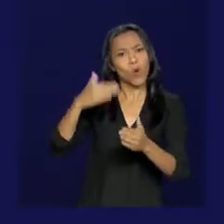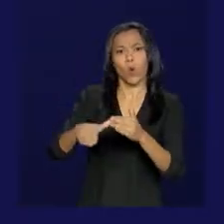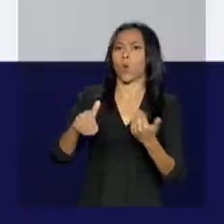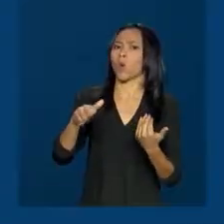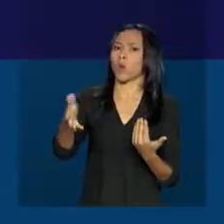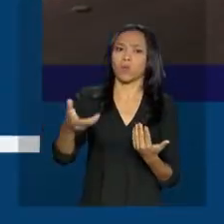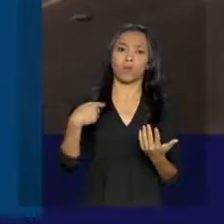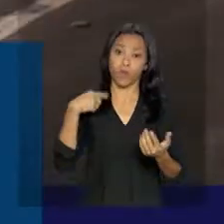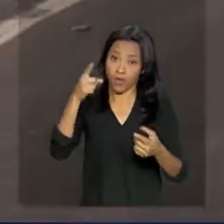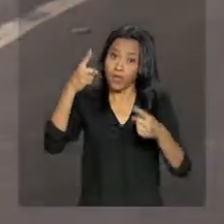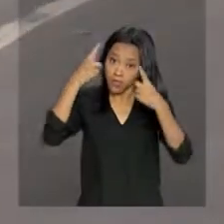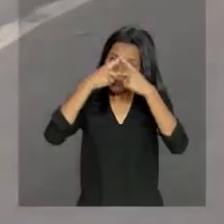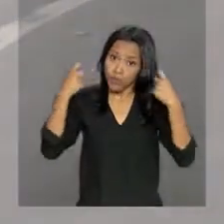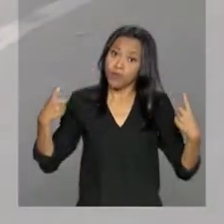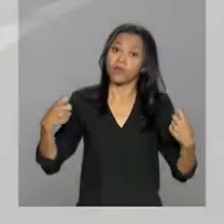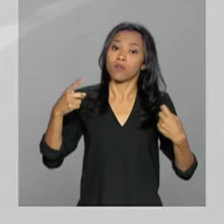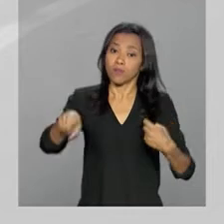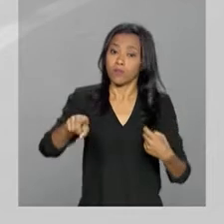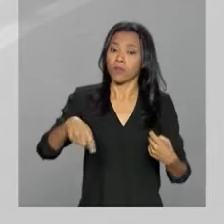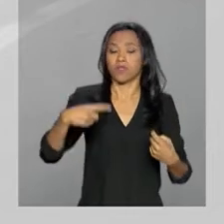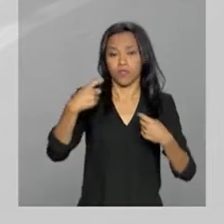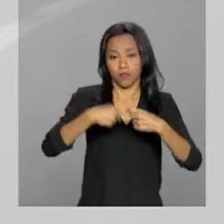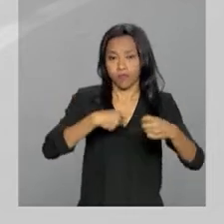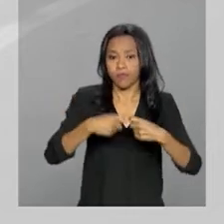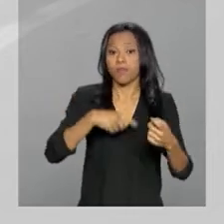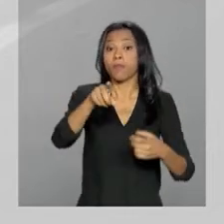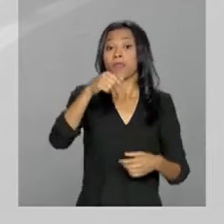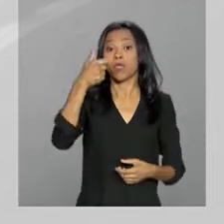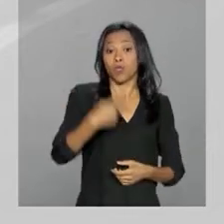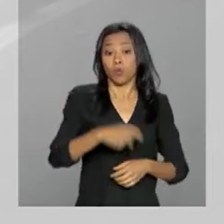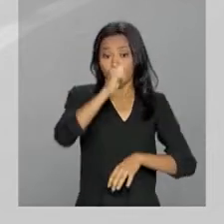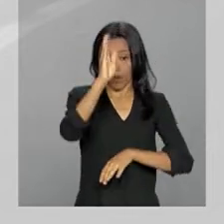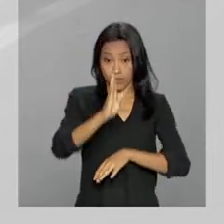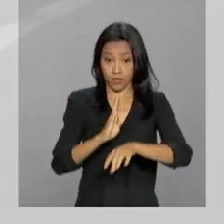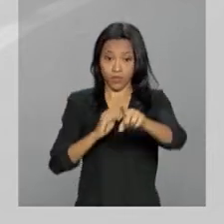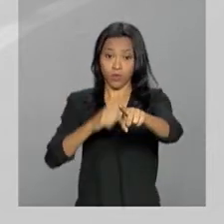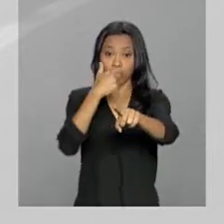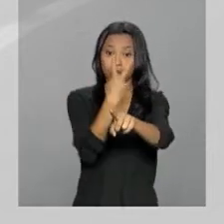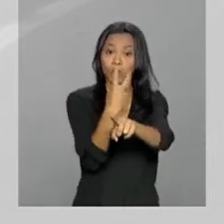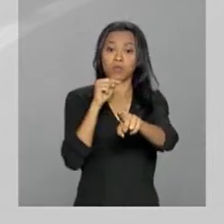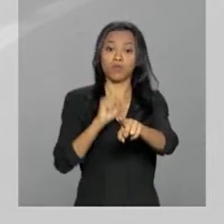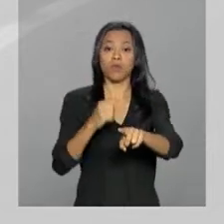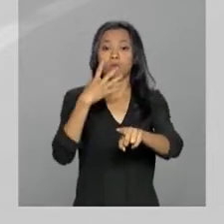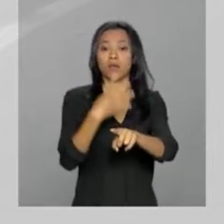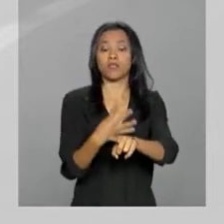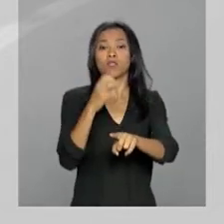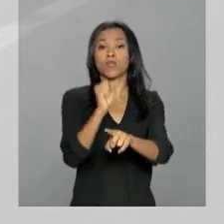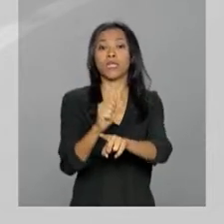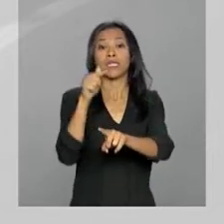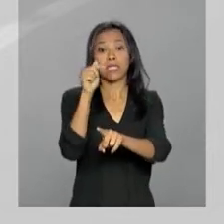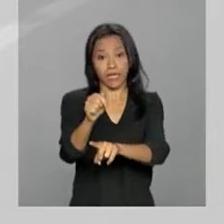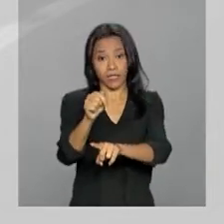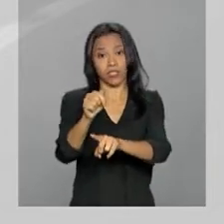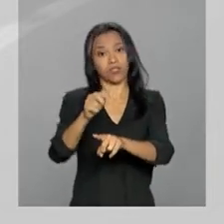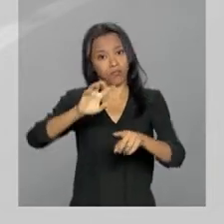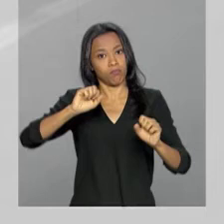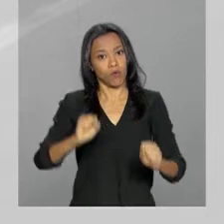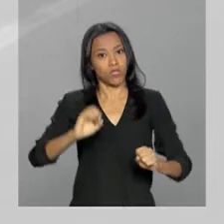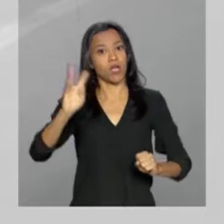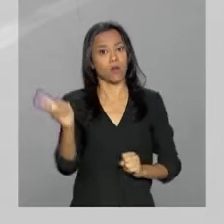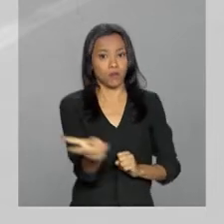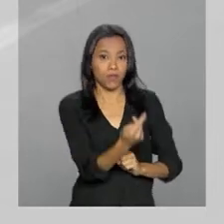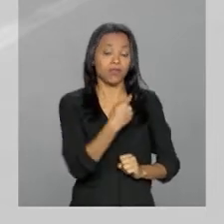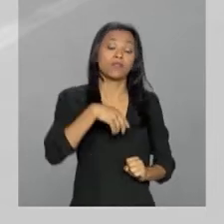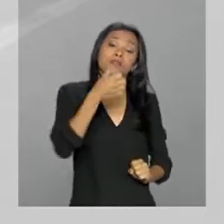Segundo a Polícia Rodoviária Federal, há no país 2.487 pontos propícios à prática do crime, em